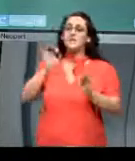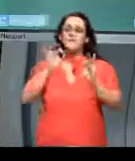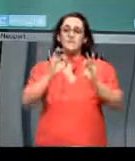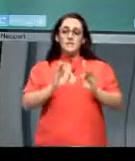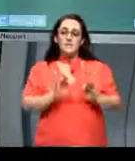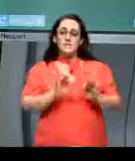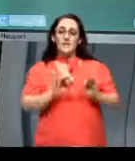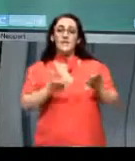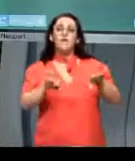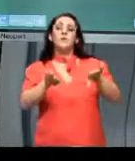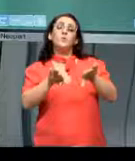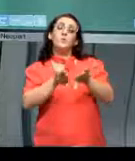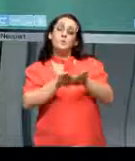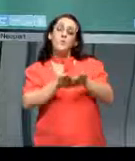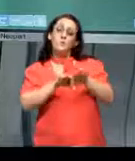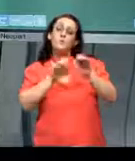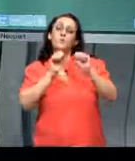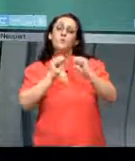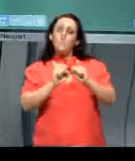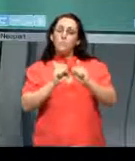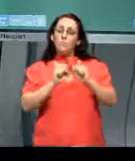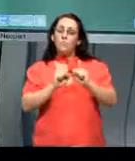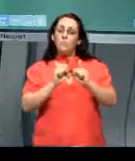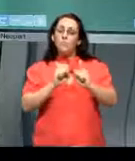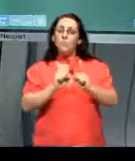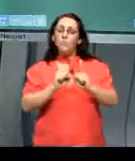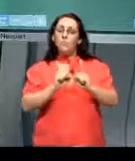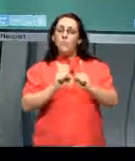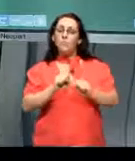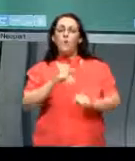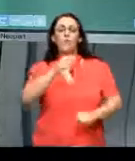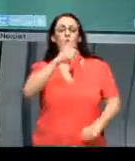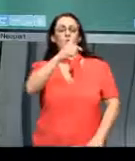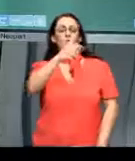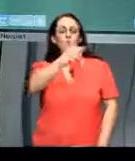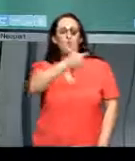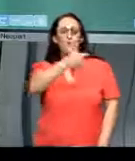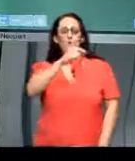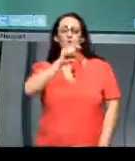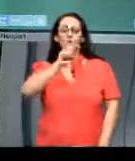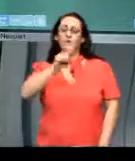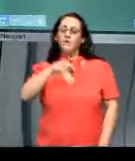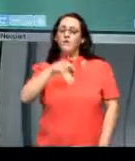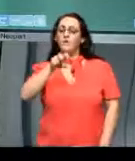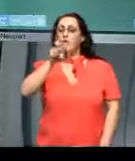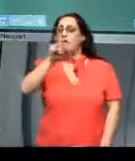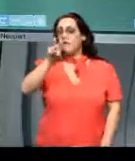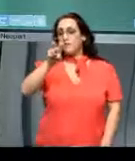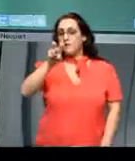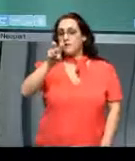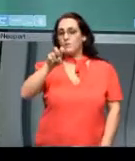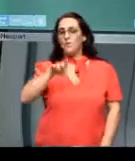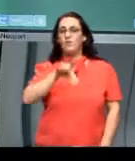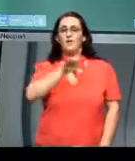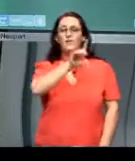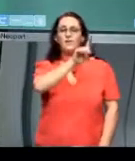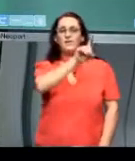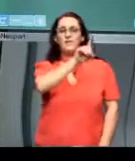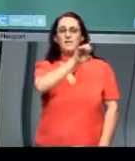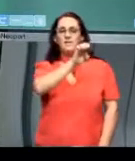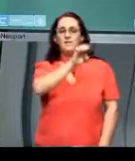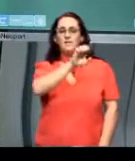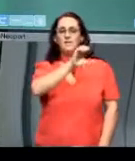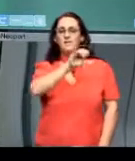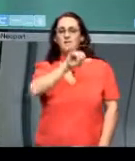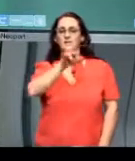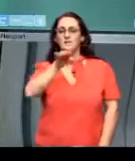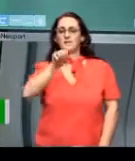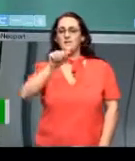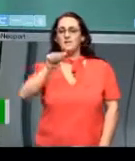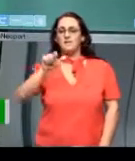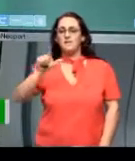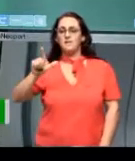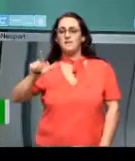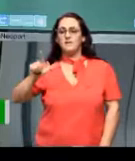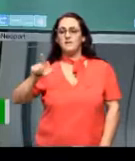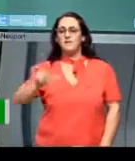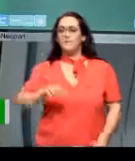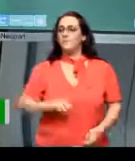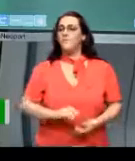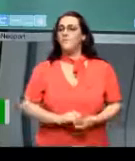de decimal. Como que fica em forma de decimal? 2,5. Então, esse